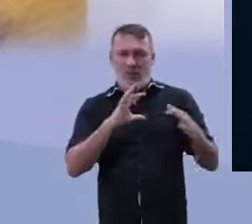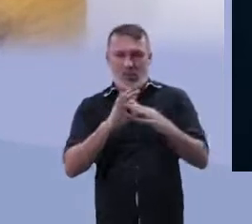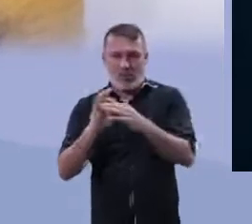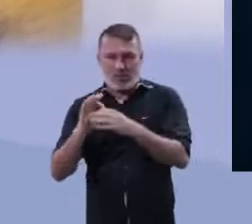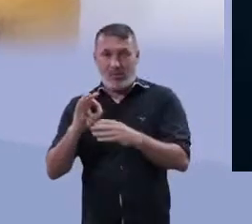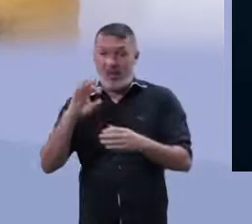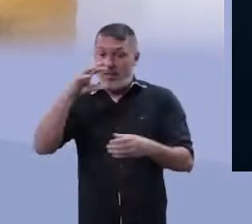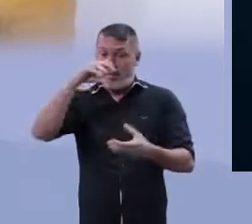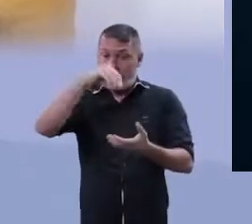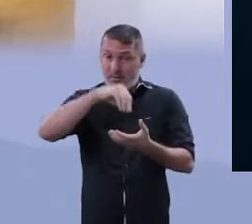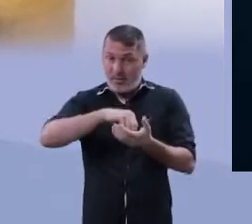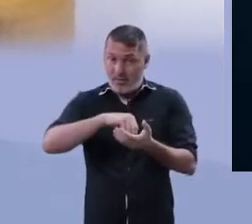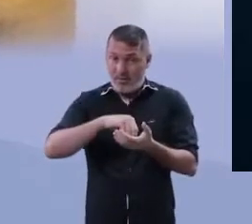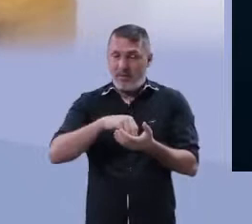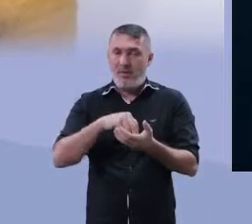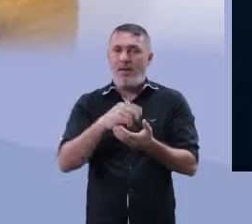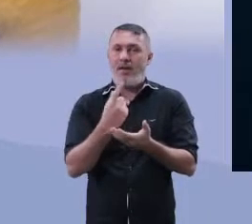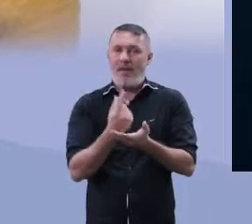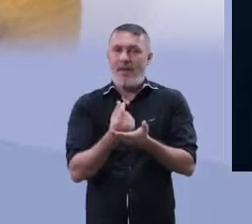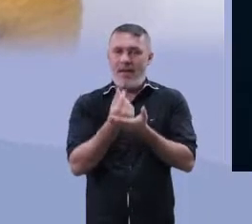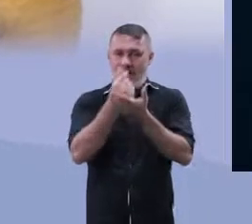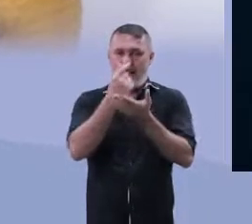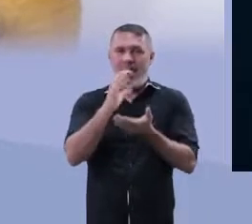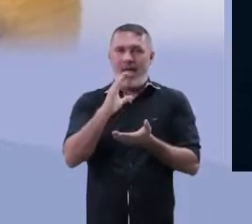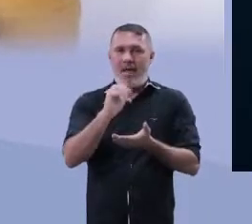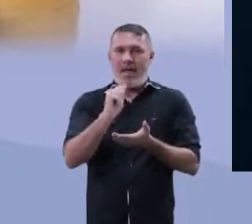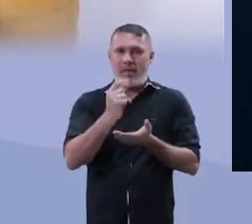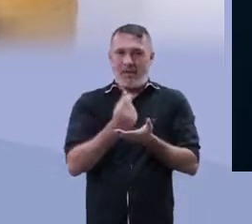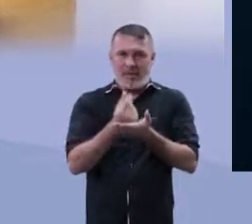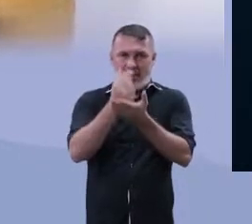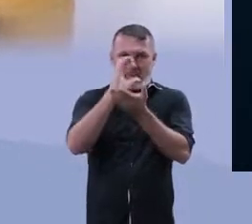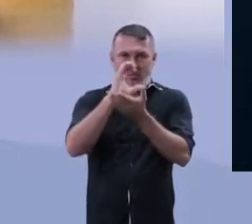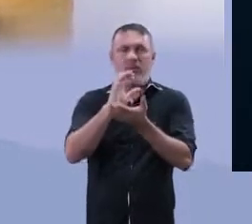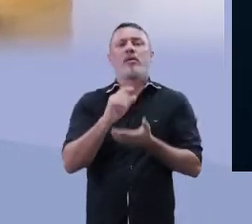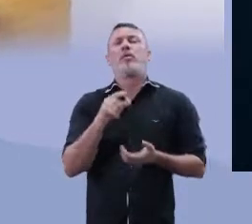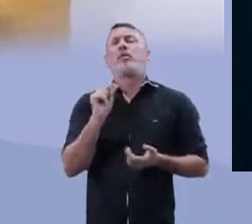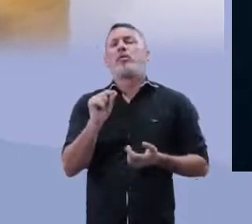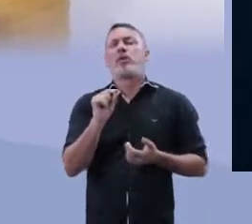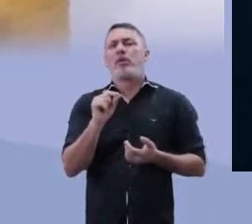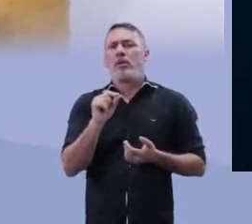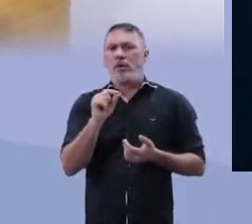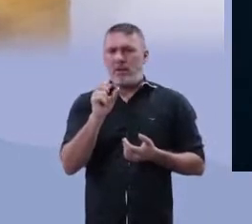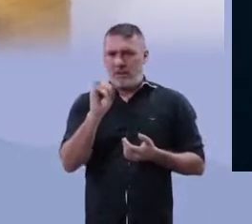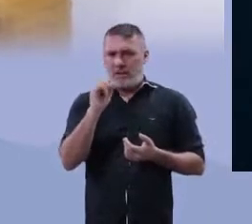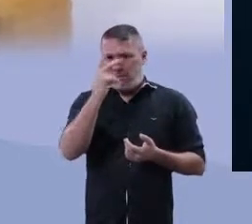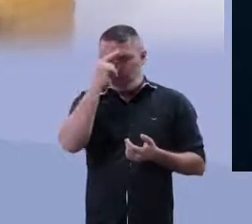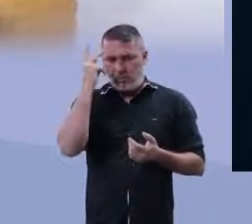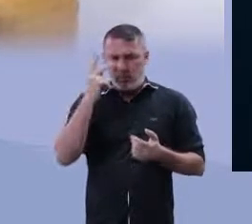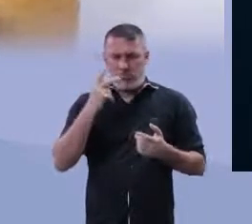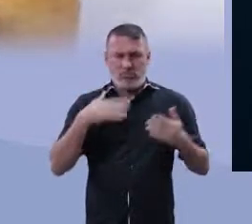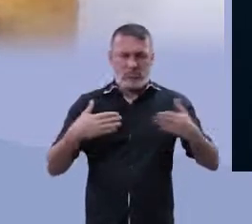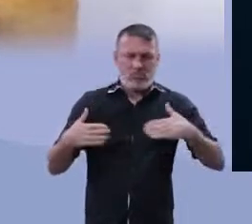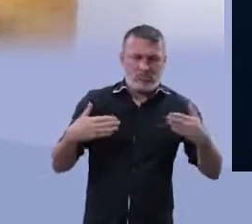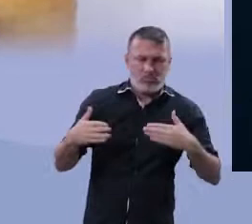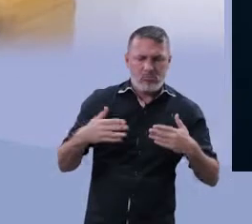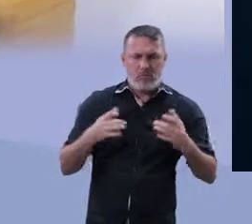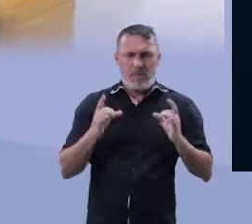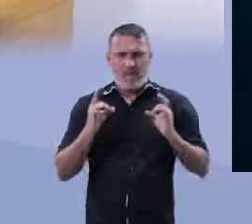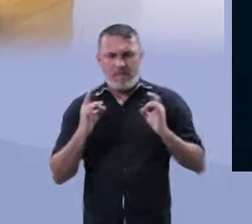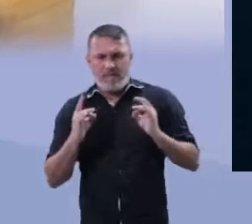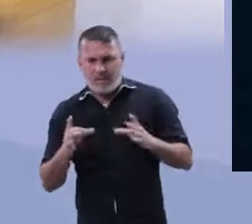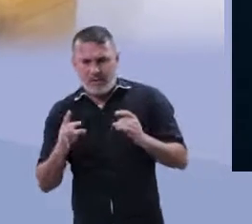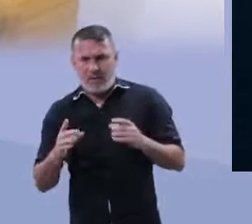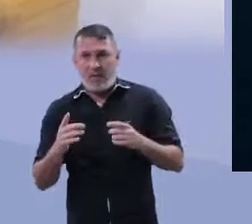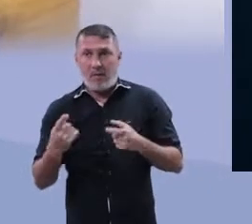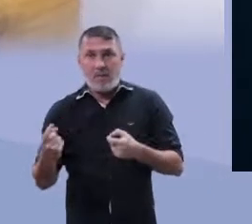contexto capitalista, ele não traz tanto retorno para os donos do meio de produção. Na